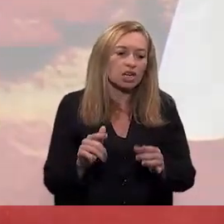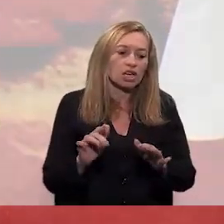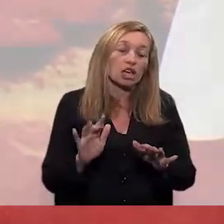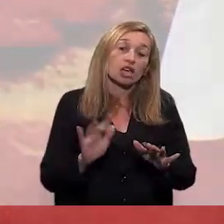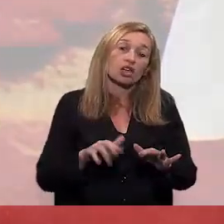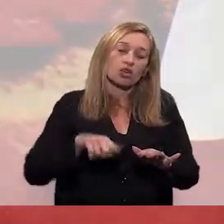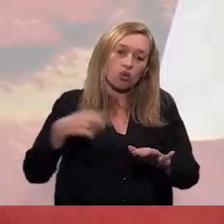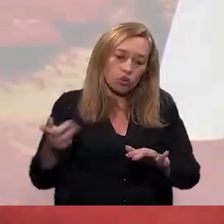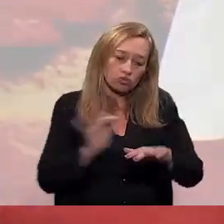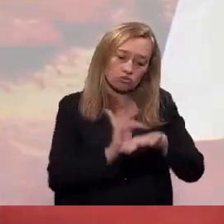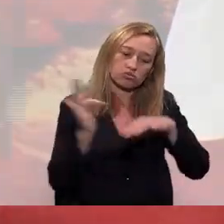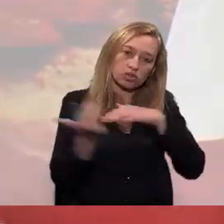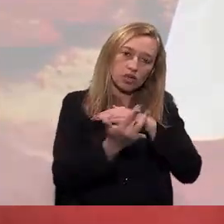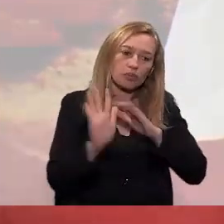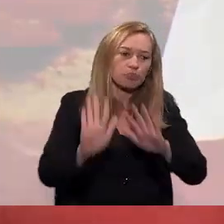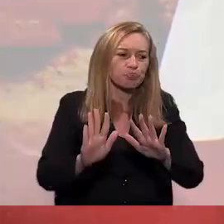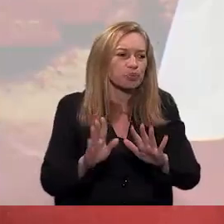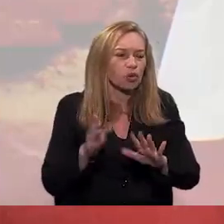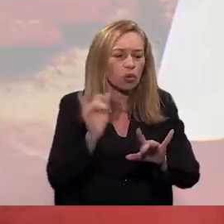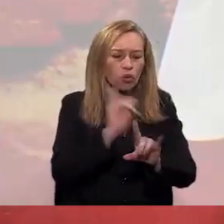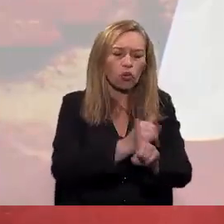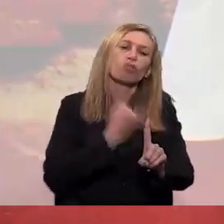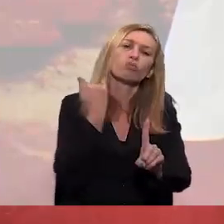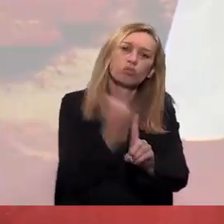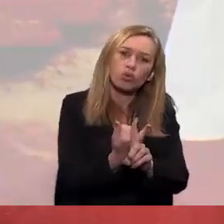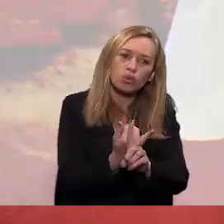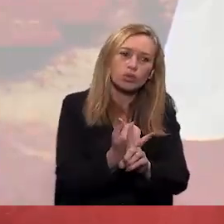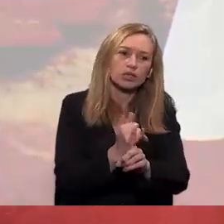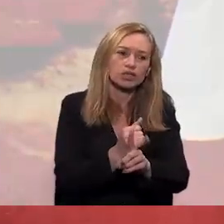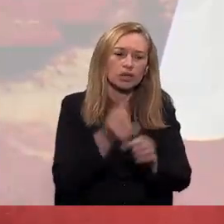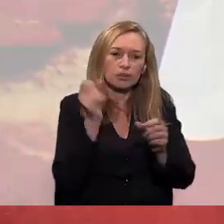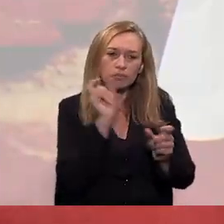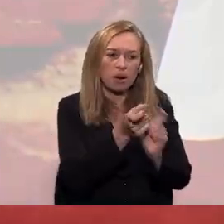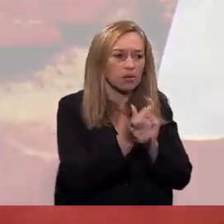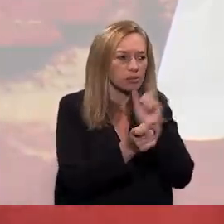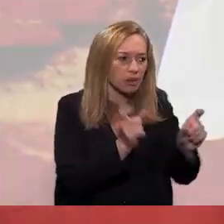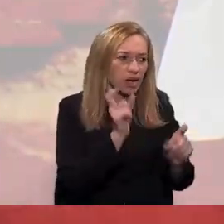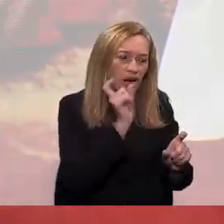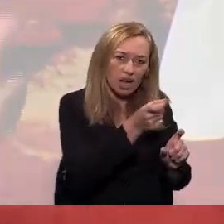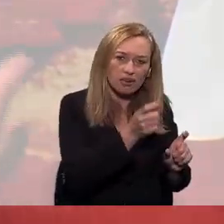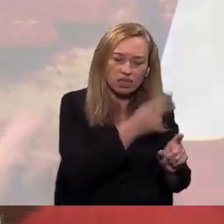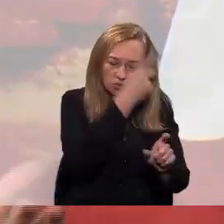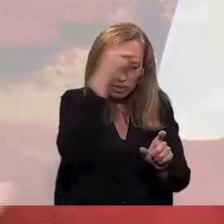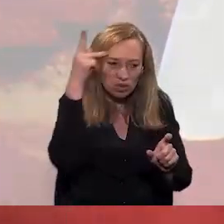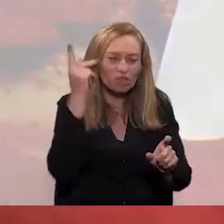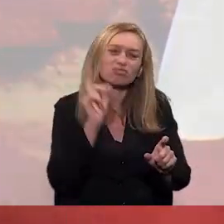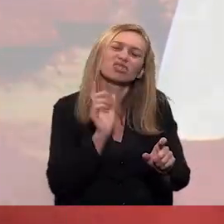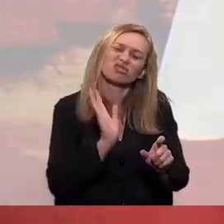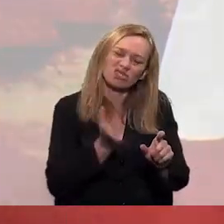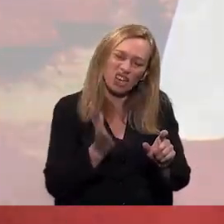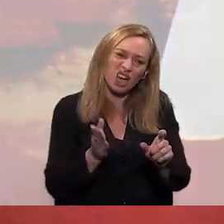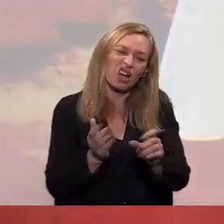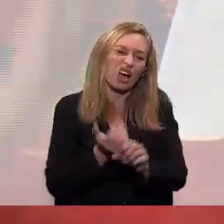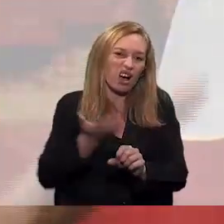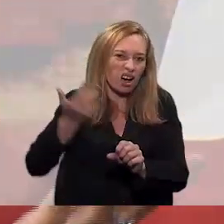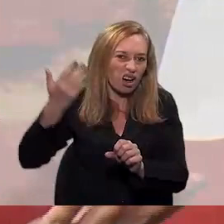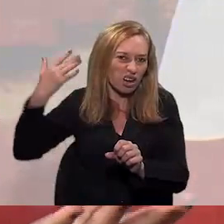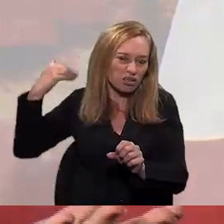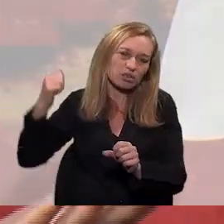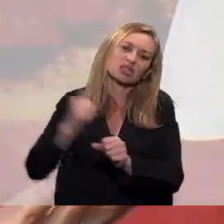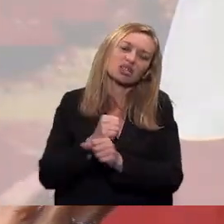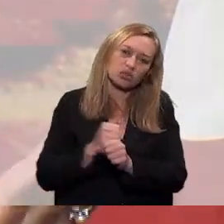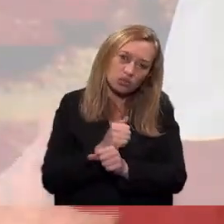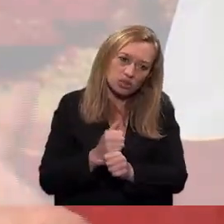outros tipos de redes sociais. Ou seja, o bullying, a questão de ofensas ao próximo, é uma coisa que acontece já há